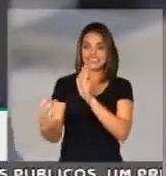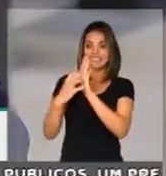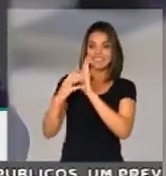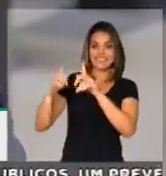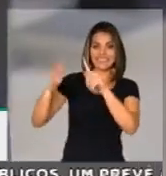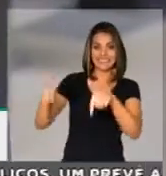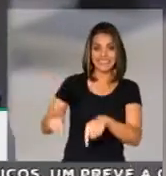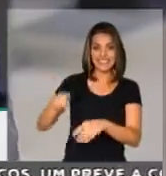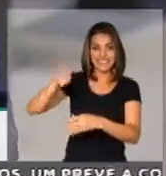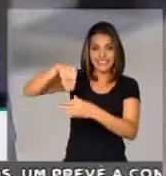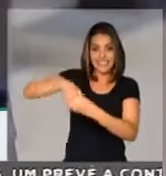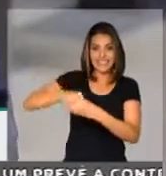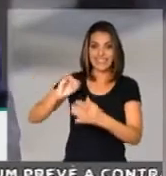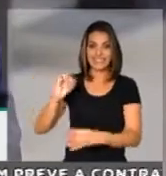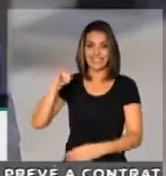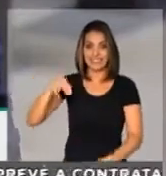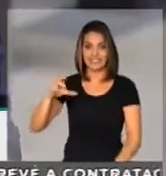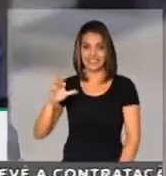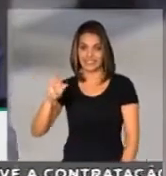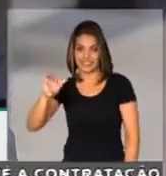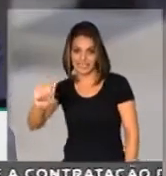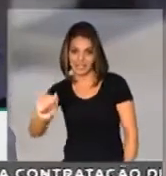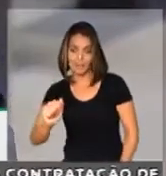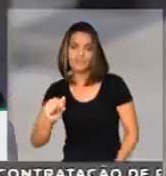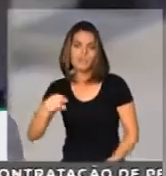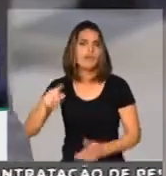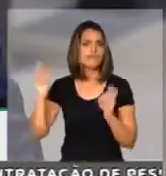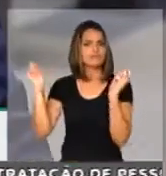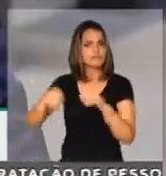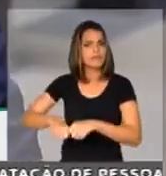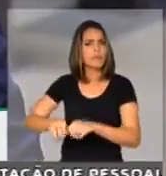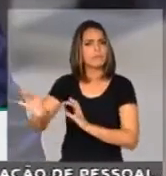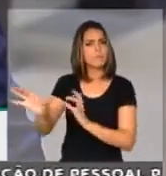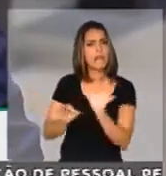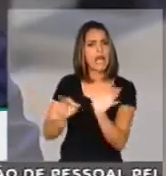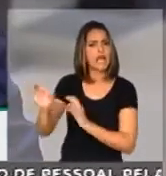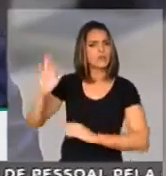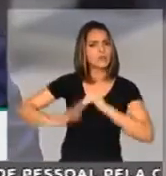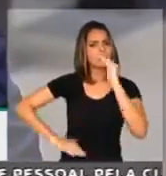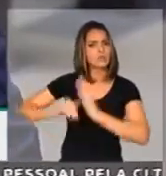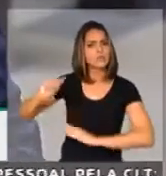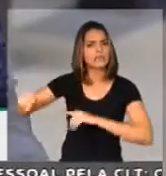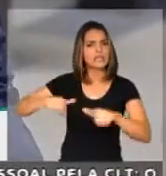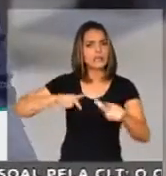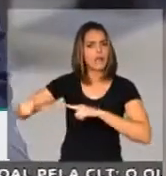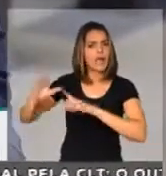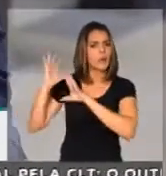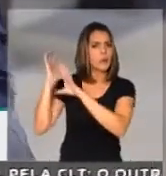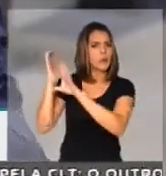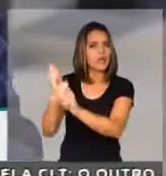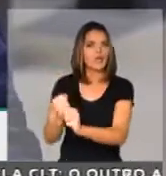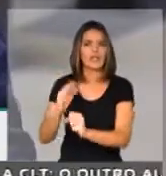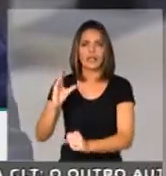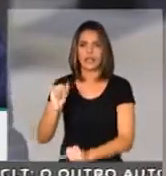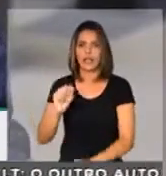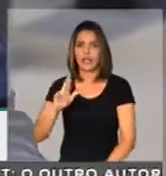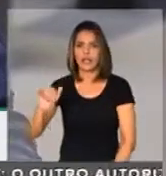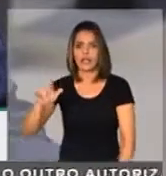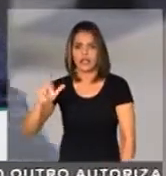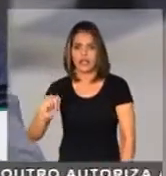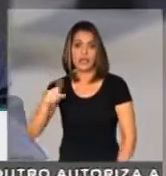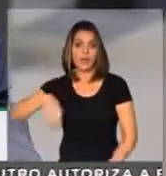um compromisso de viabilizar o plano de carreira dos servidores do INCRA, que tem inclusive uma defasagem em